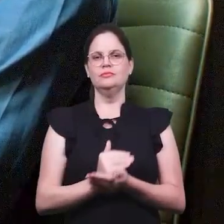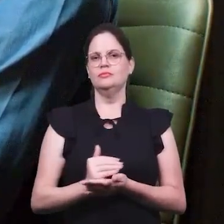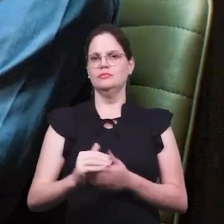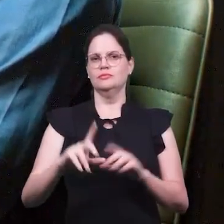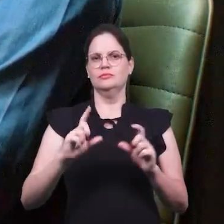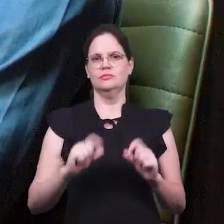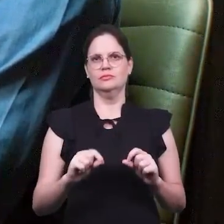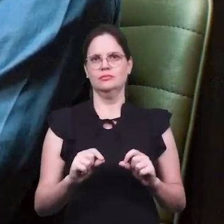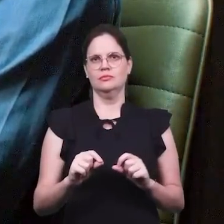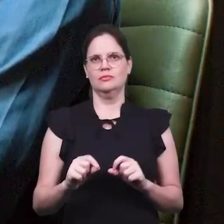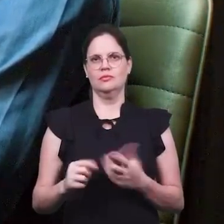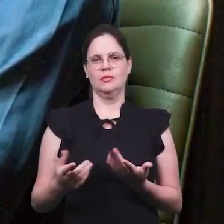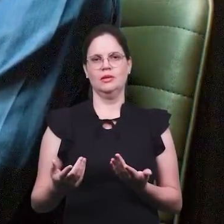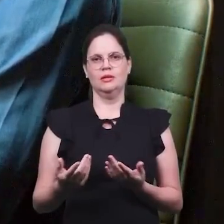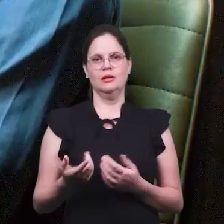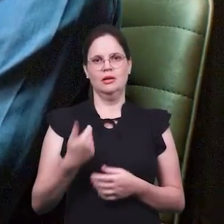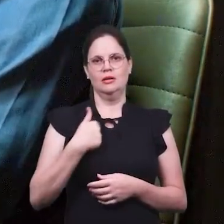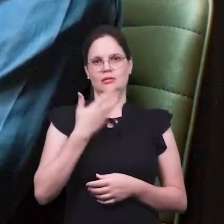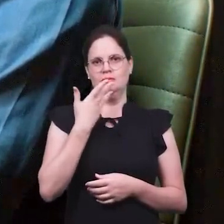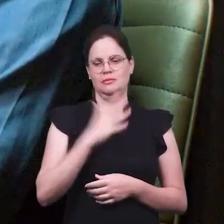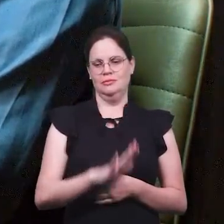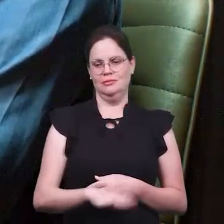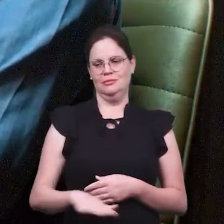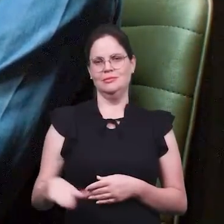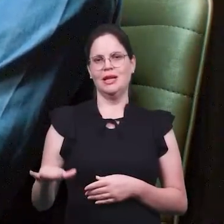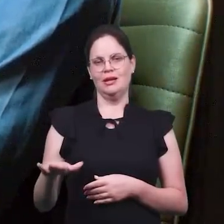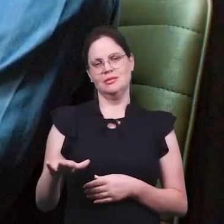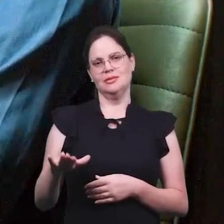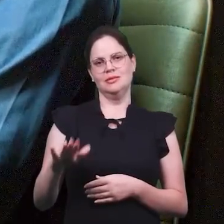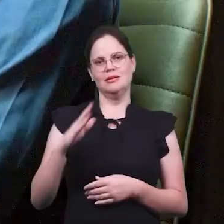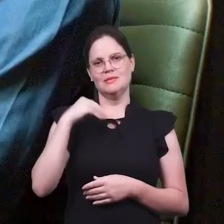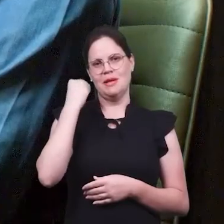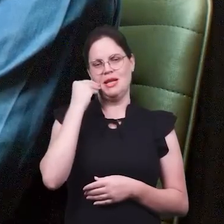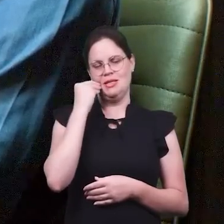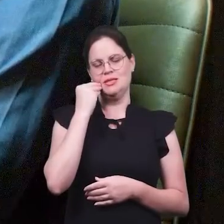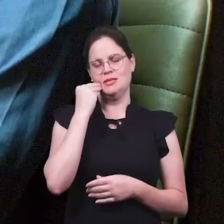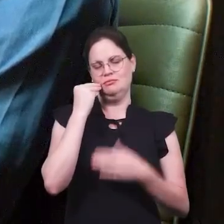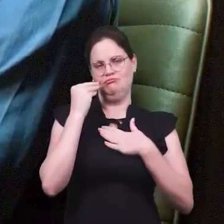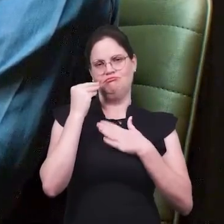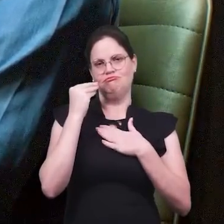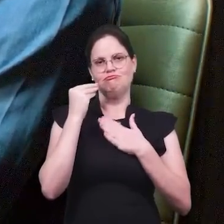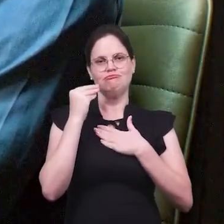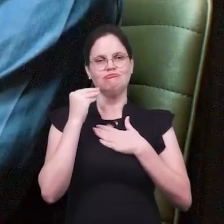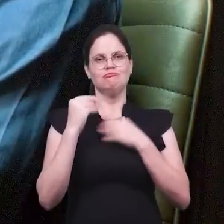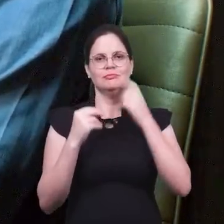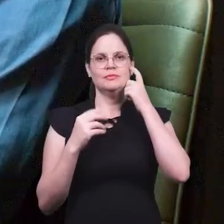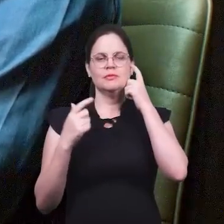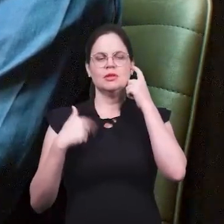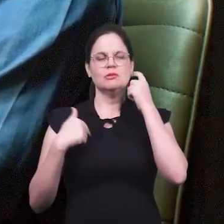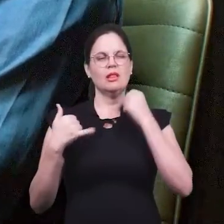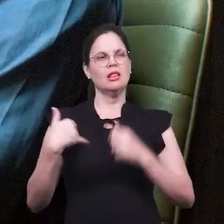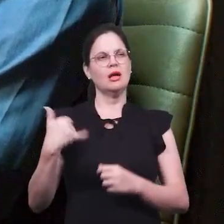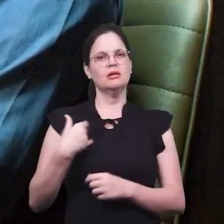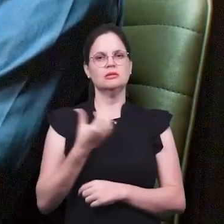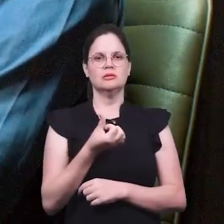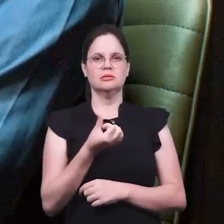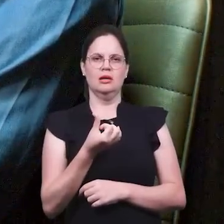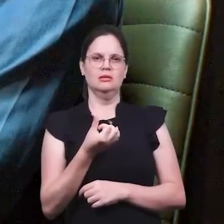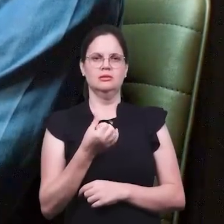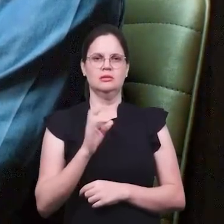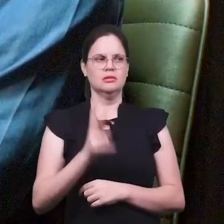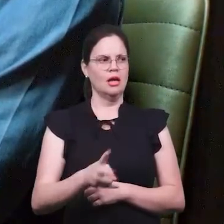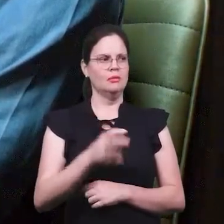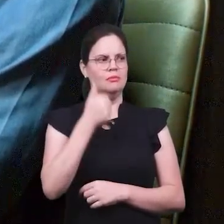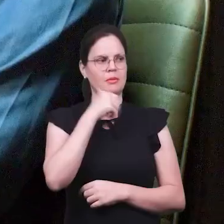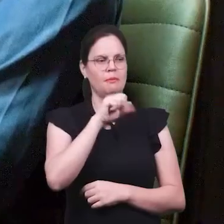começou como a Jaqueline falou, desde criança. Quando eu tinha 6, 5 anos, minha mãe sempre